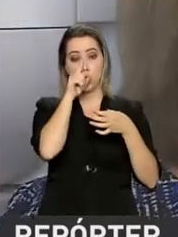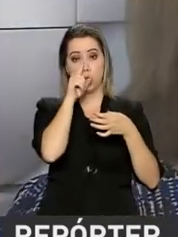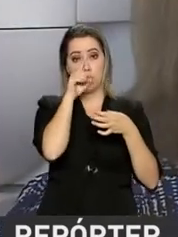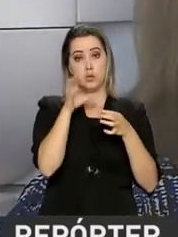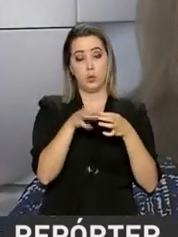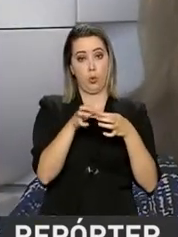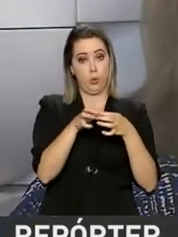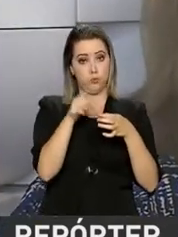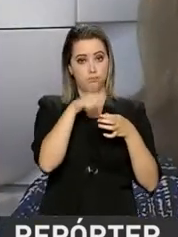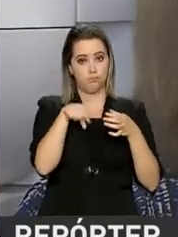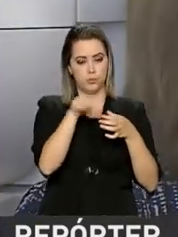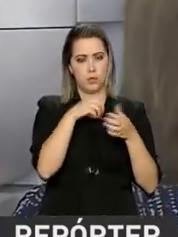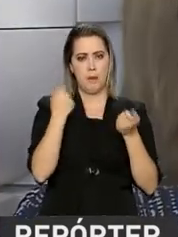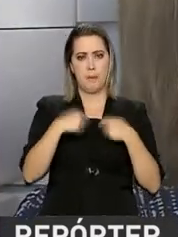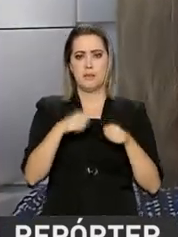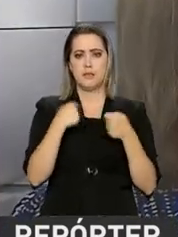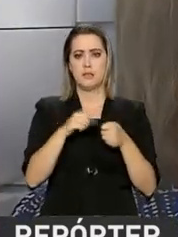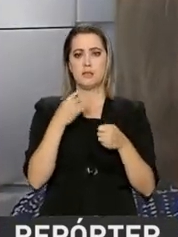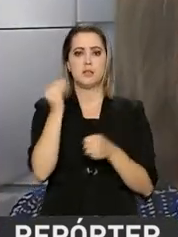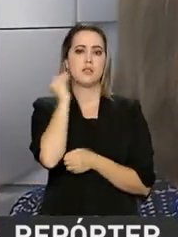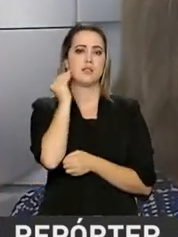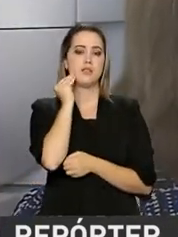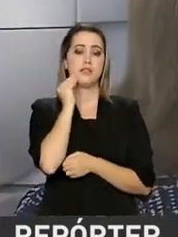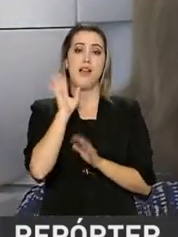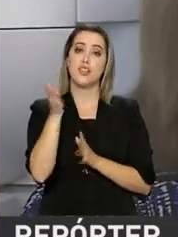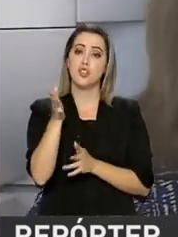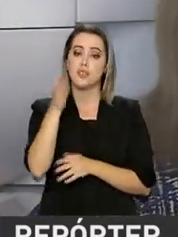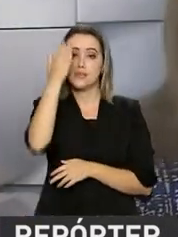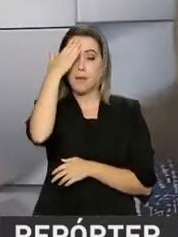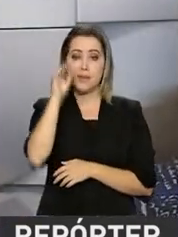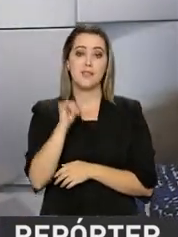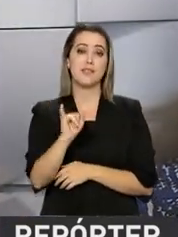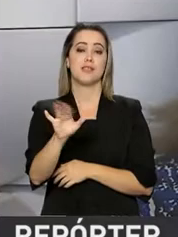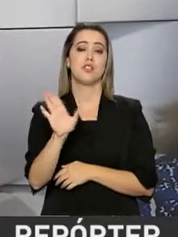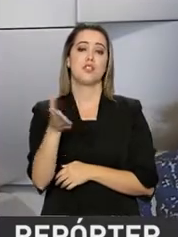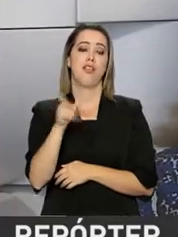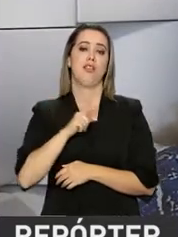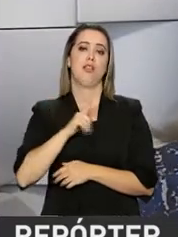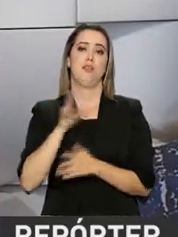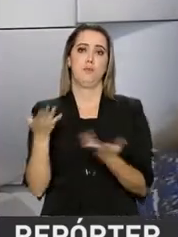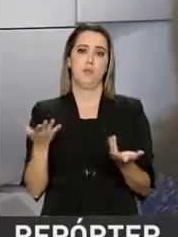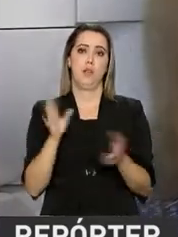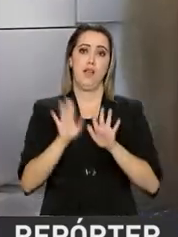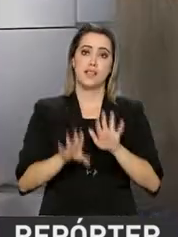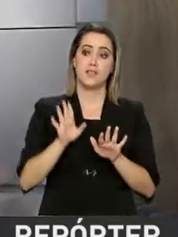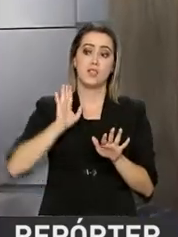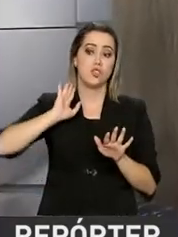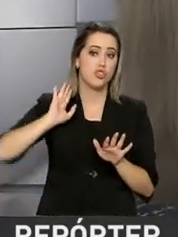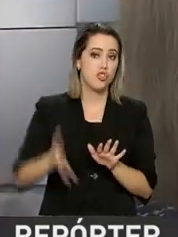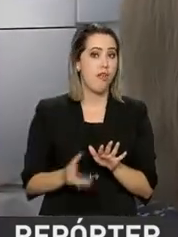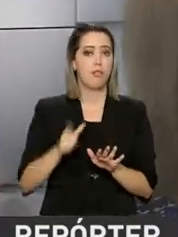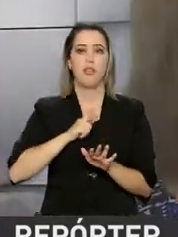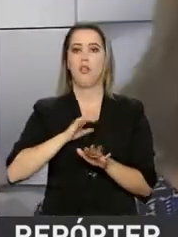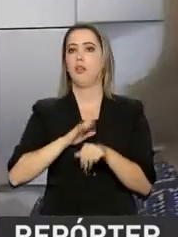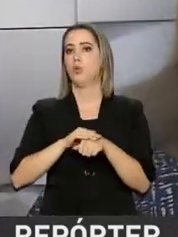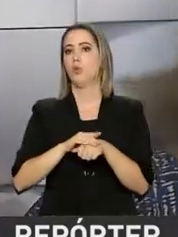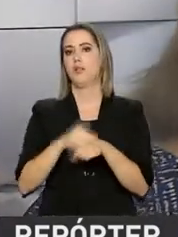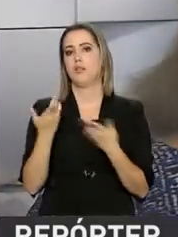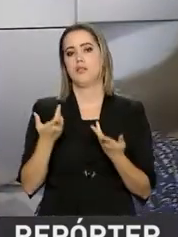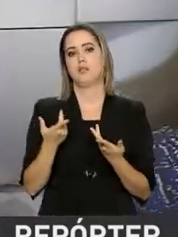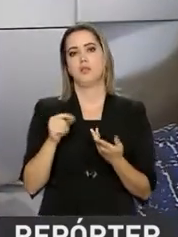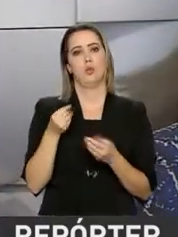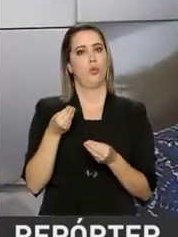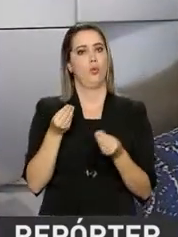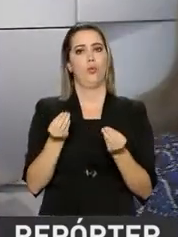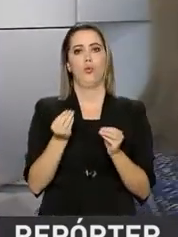vulneráveis, essa pessoa vai ter que ser testada para o HIV, porque muitas vezes a pessoa já está infectada e ela não